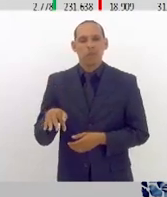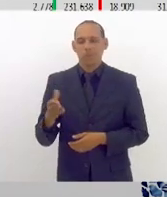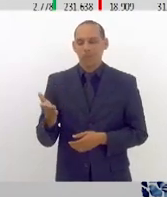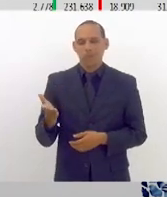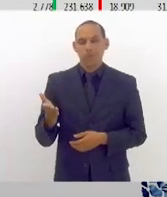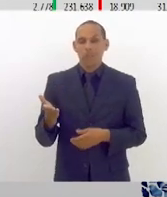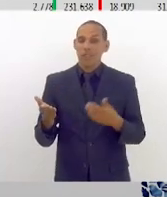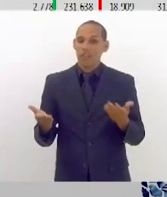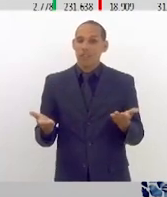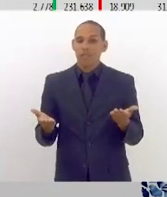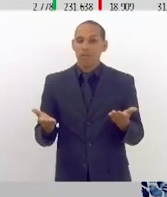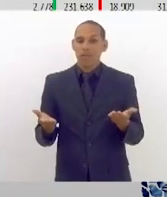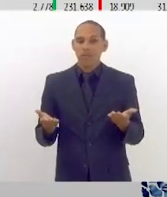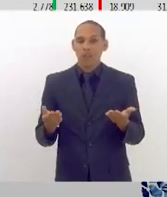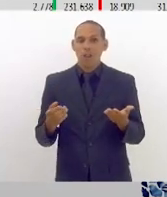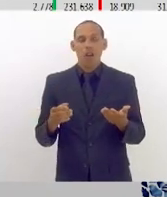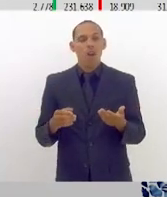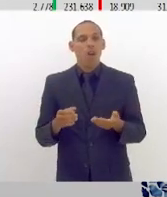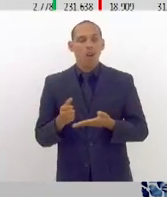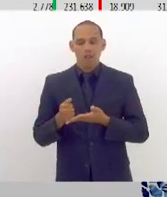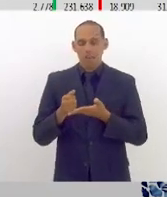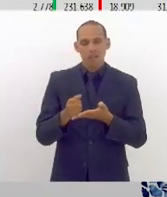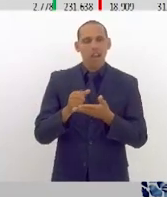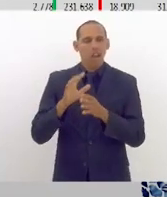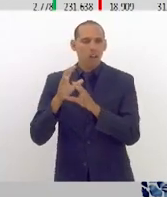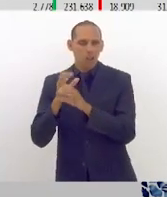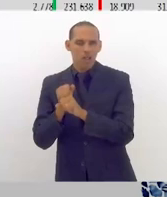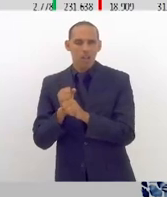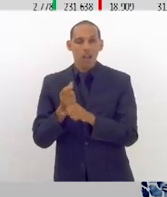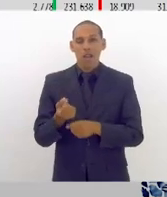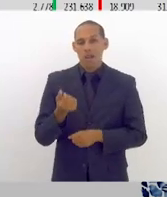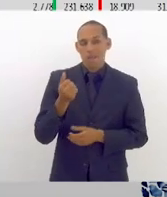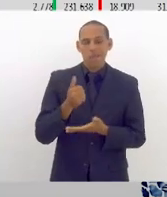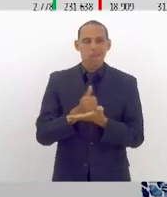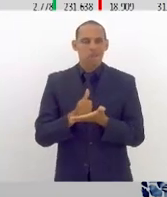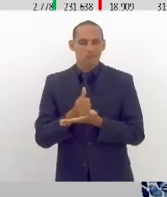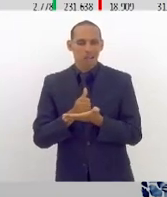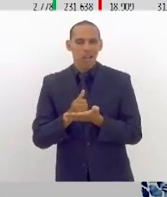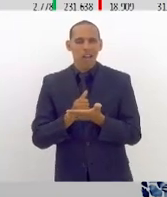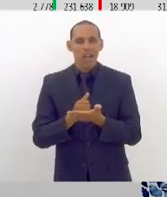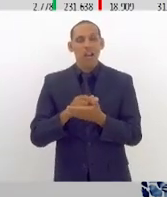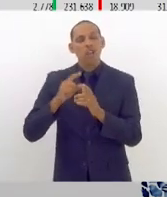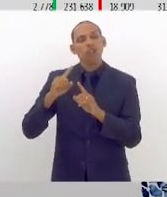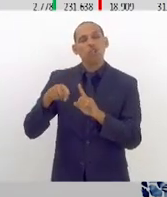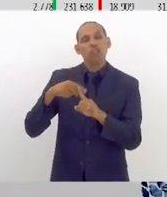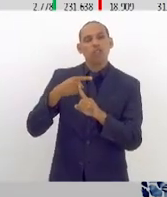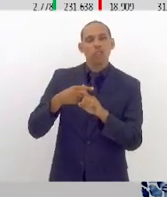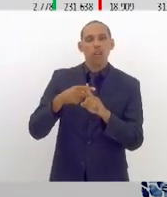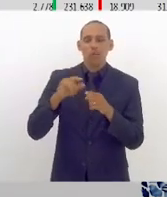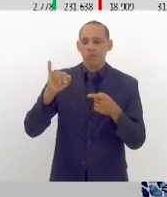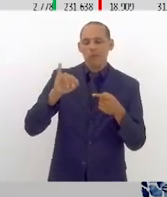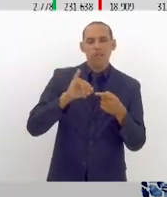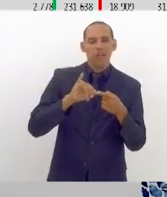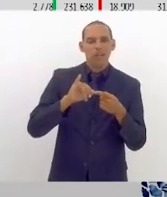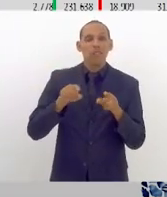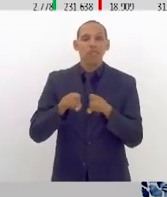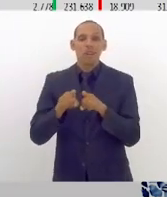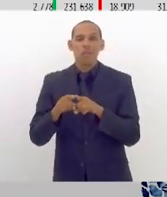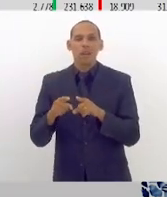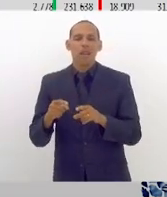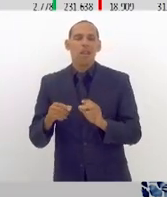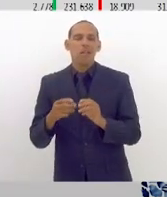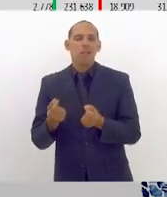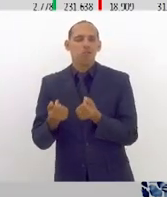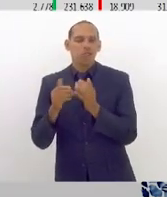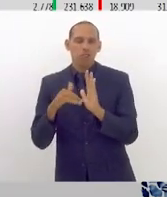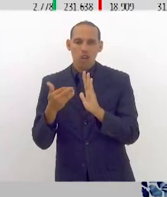oferta Total preço básico que a soma das importações é da produção do Estado segue pode seguir